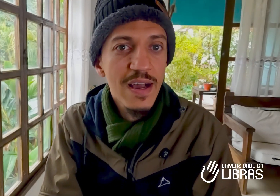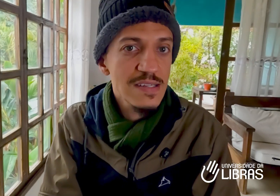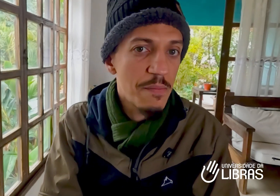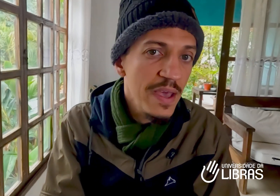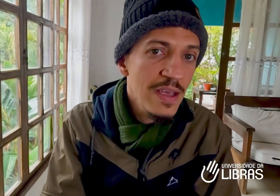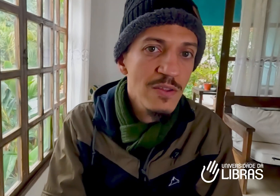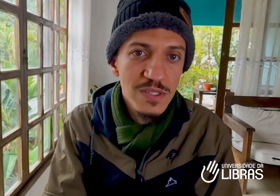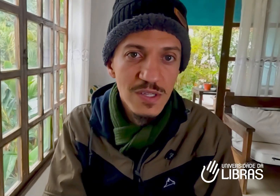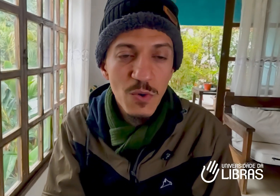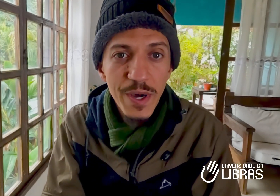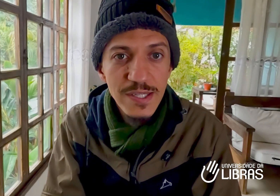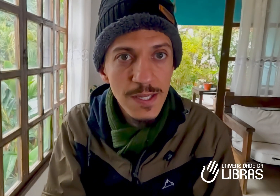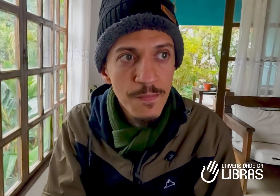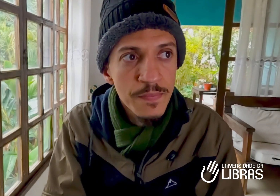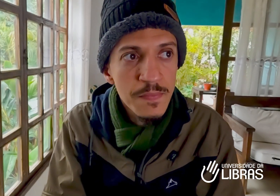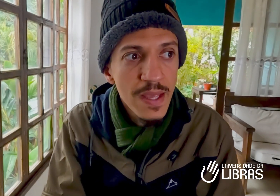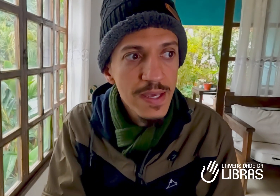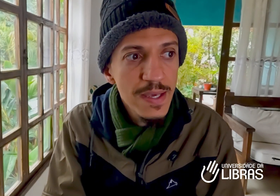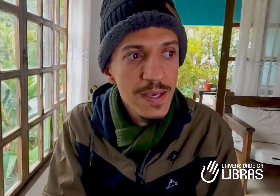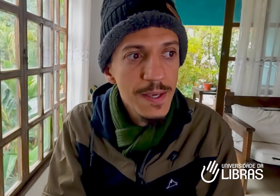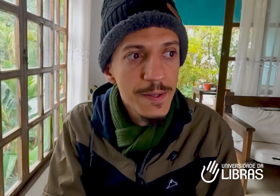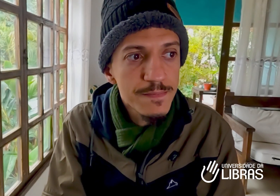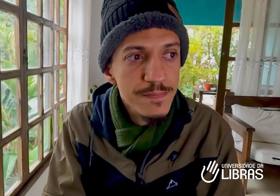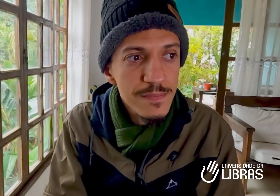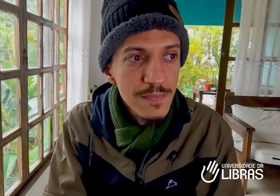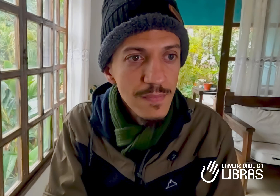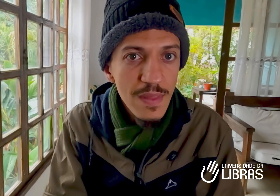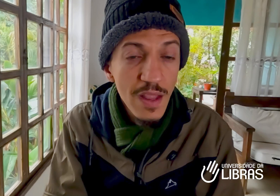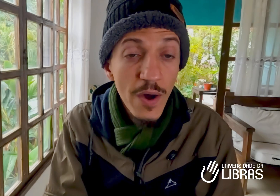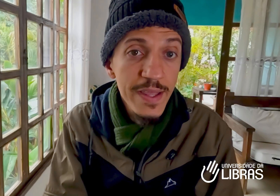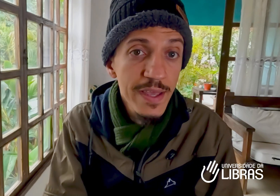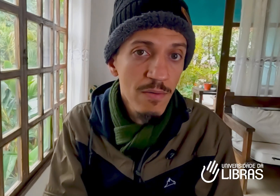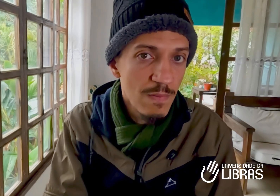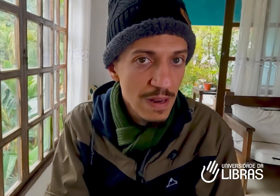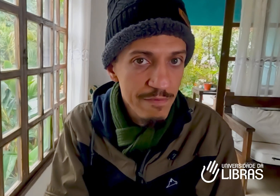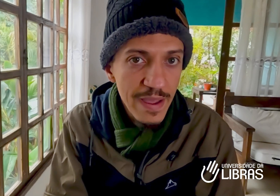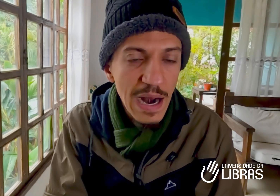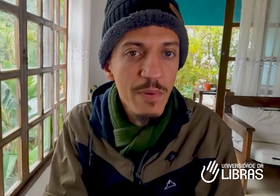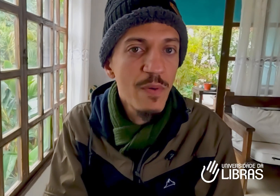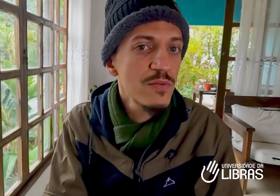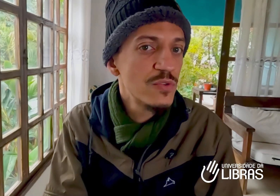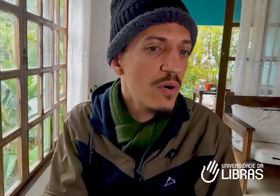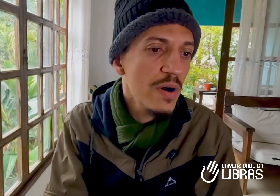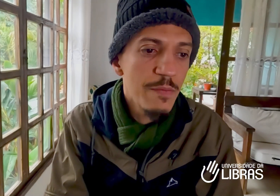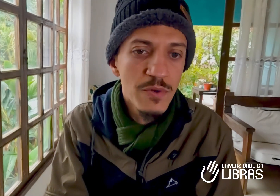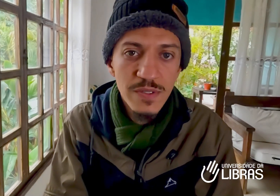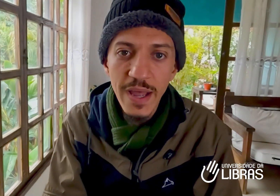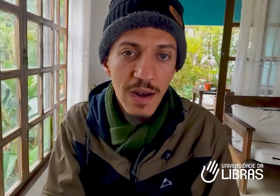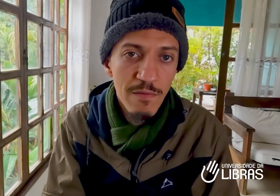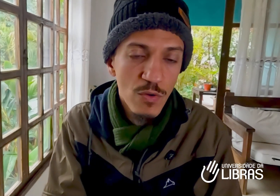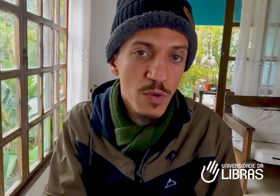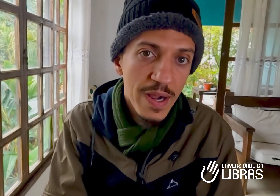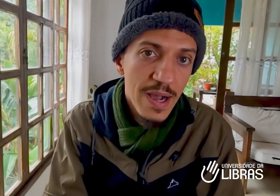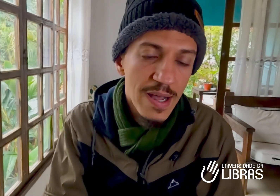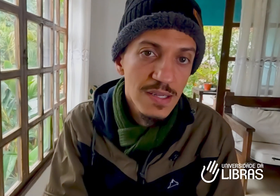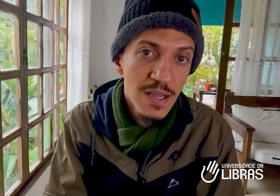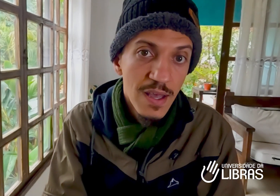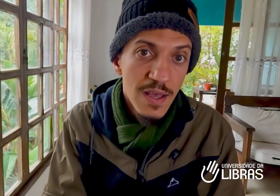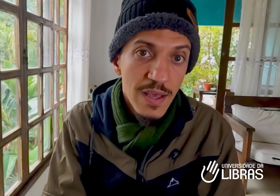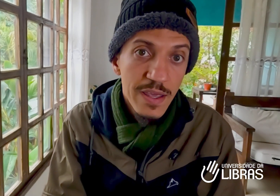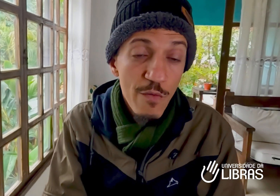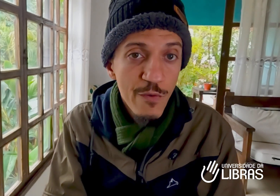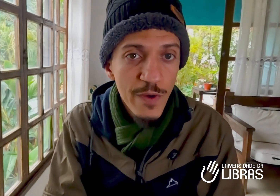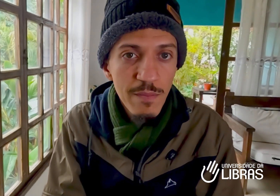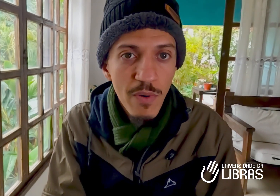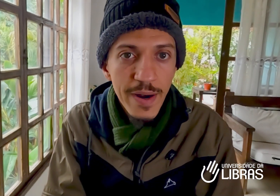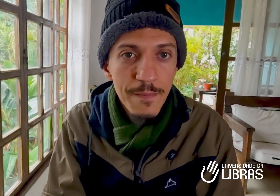ser, casamento, essas coisas. E na hora que eu levei ela para o ponto de ônibus, né, ela voltou para casa, e